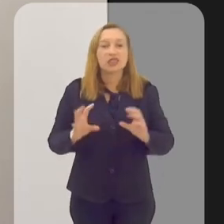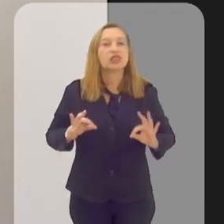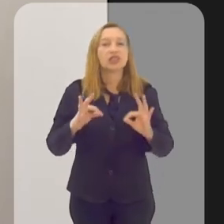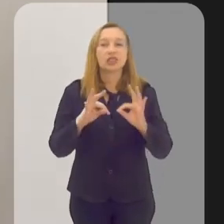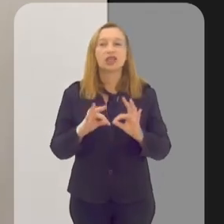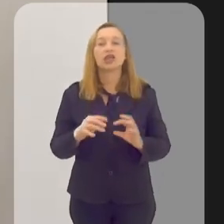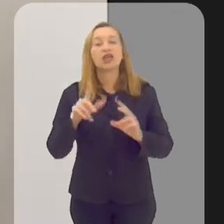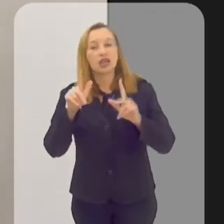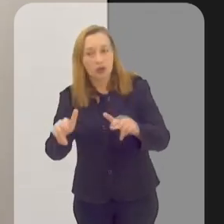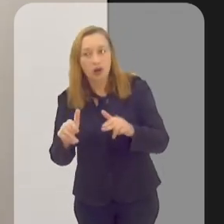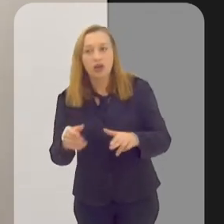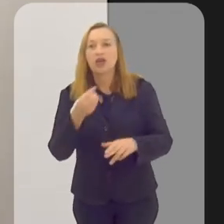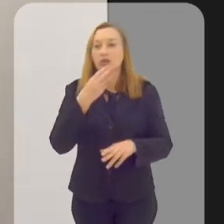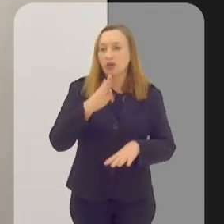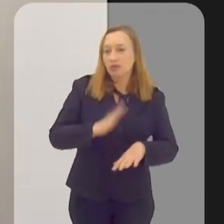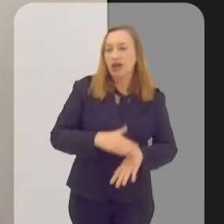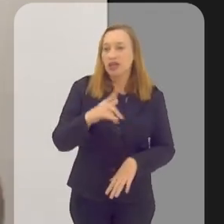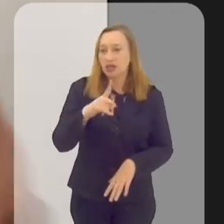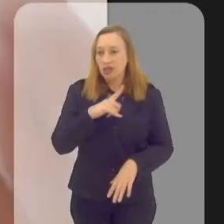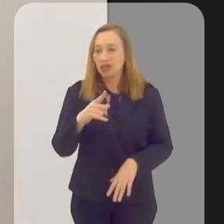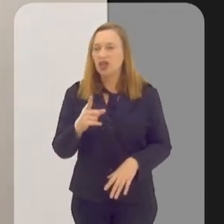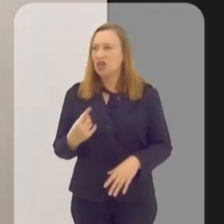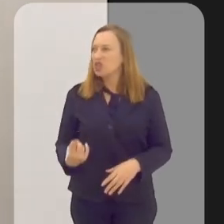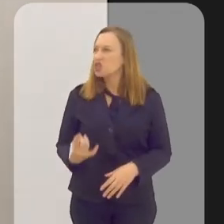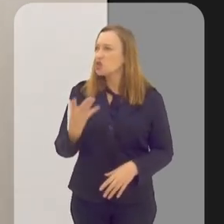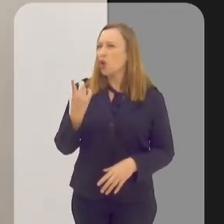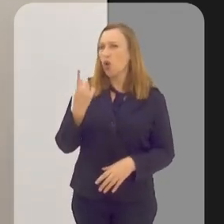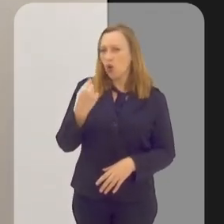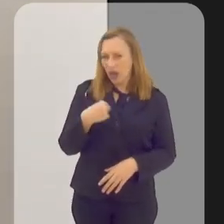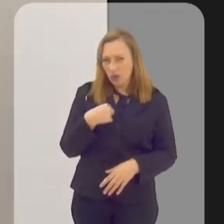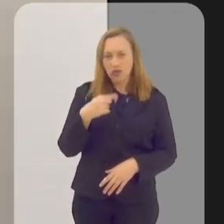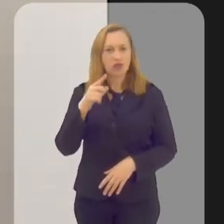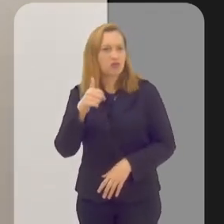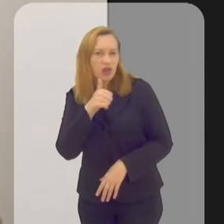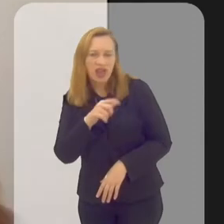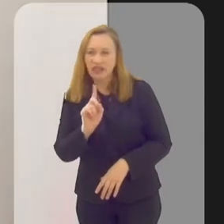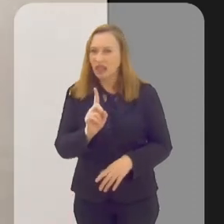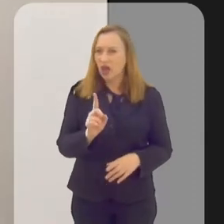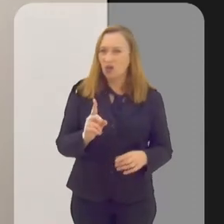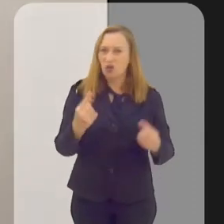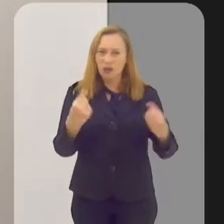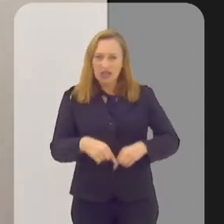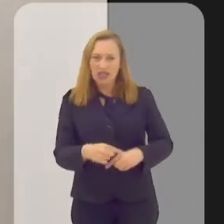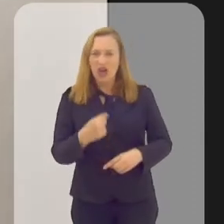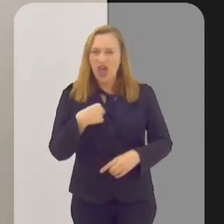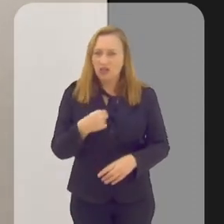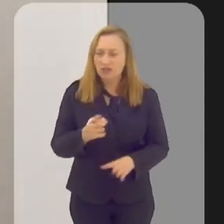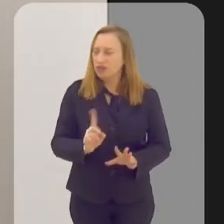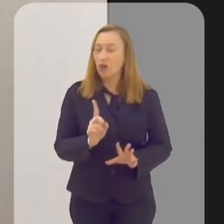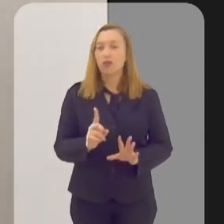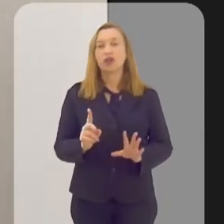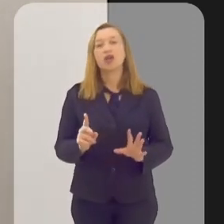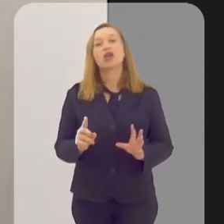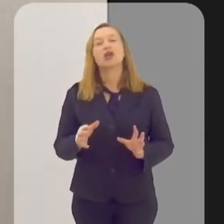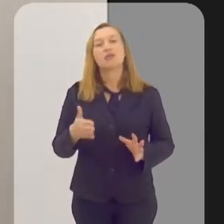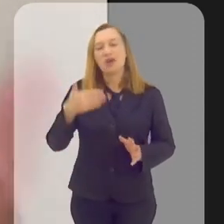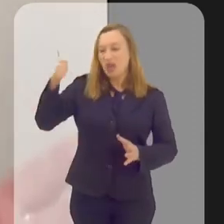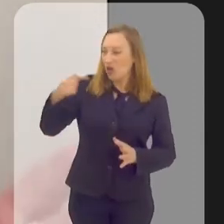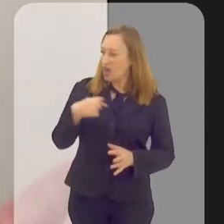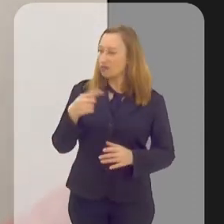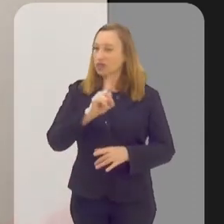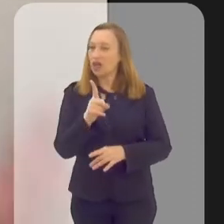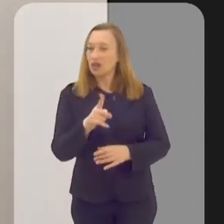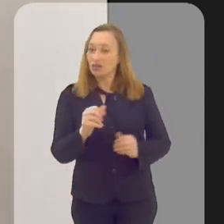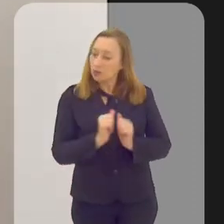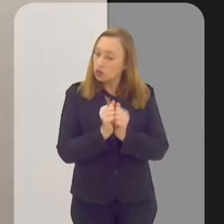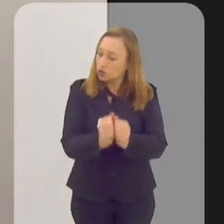né, por aí, estão fazendo a mesma coisa. Que bom que tem mais um. Eu não quero ser o único. Não tem mais competição. Eu não quero ser o único conselho. Eu não quero